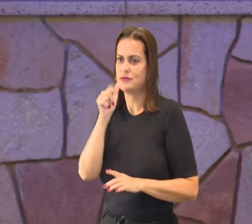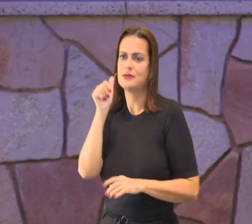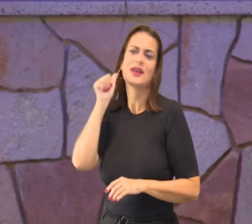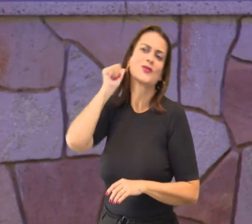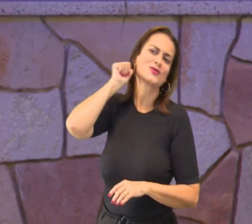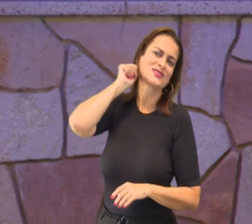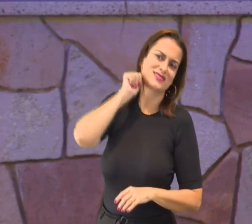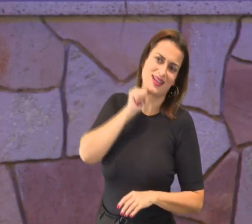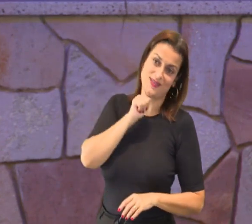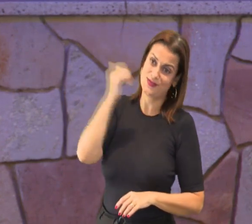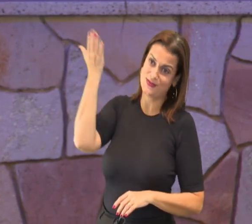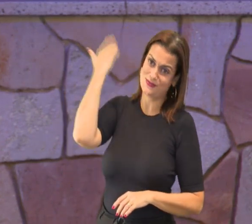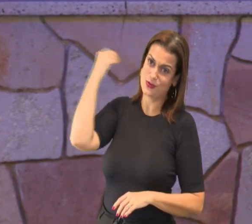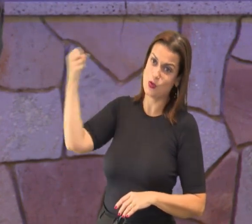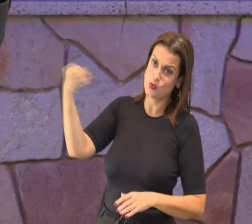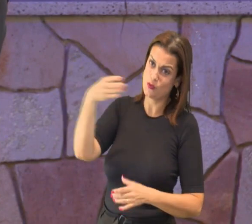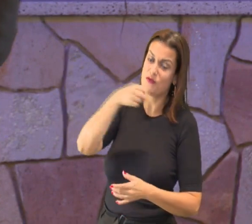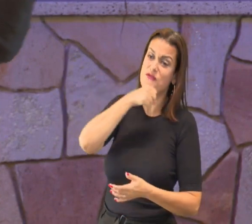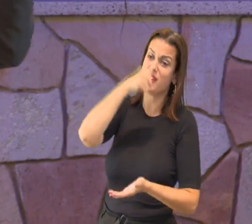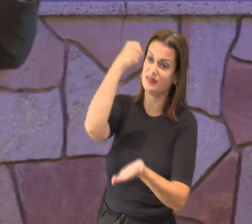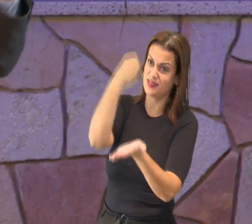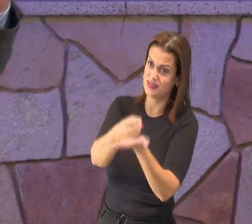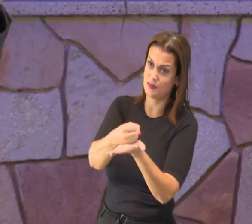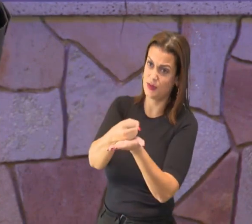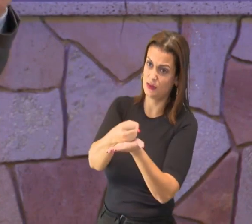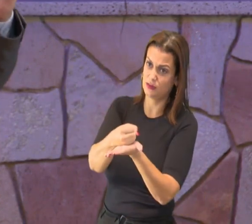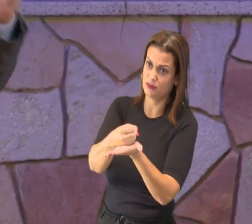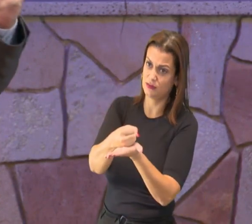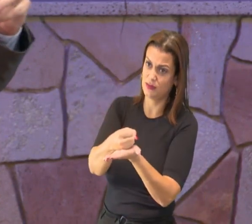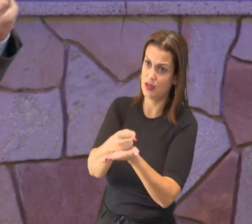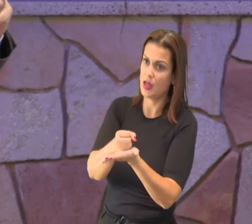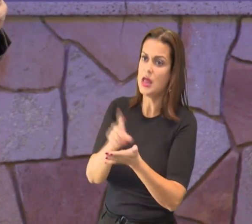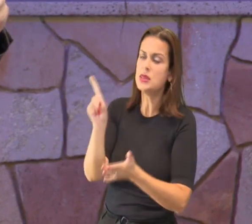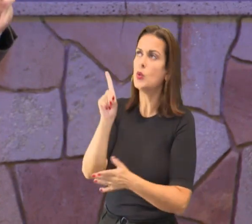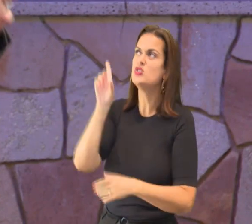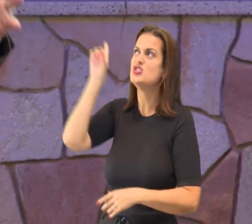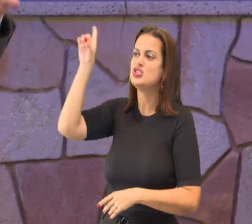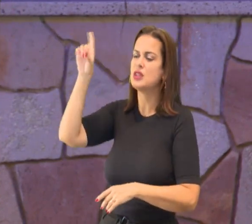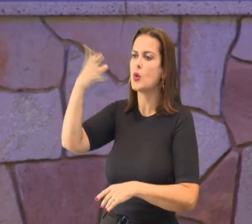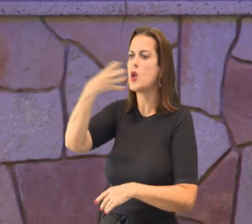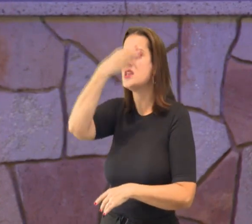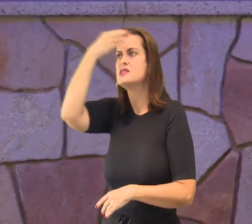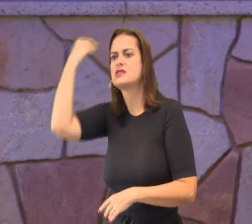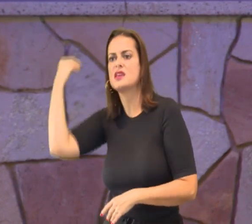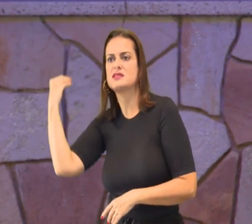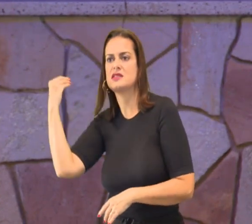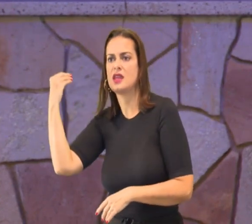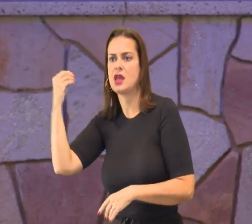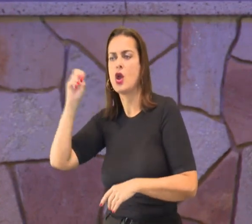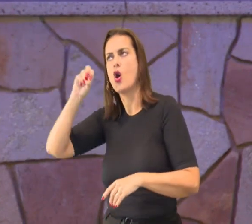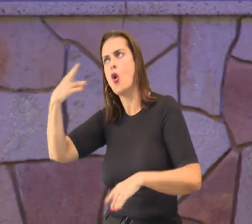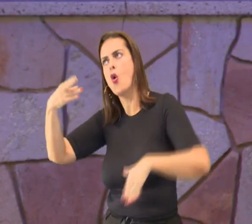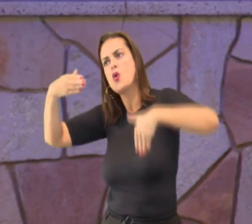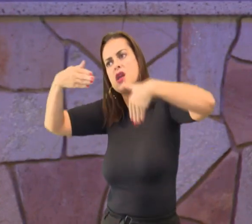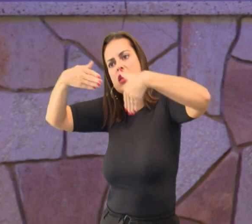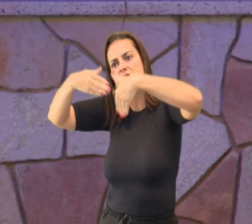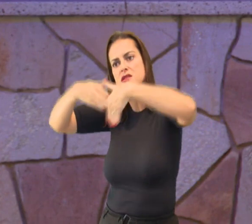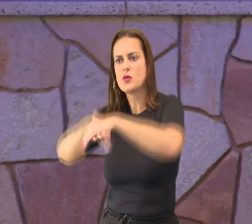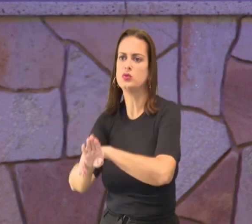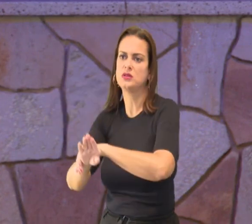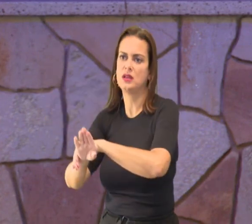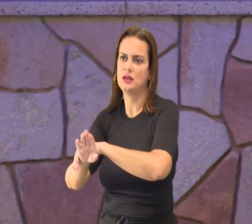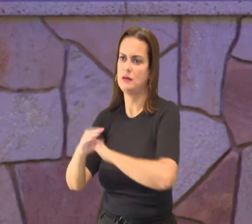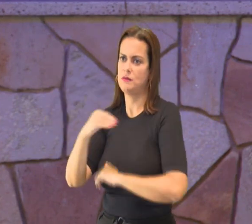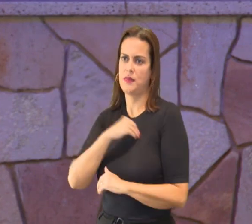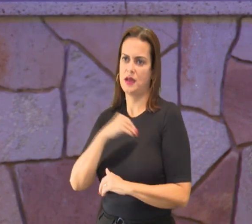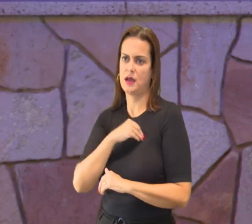expiação é cobrir, não no sentido de Deus cobrir o pecado ou esconder algo das suas vistas, não é neste